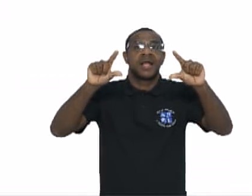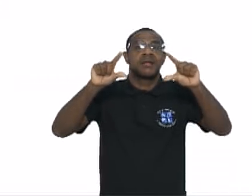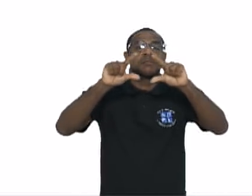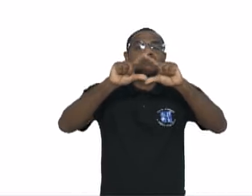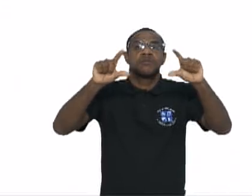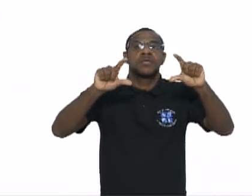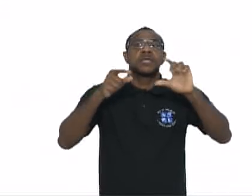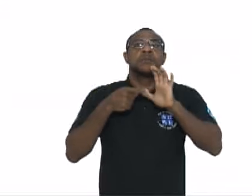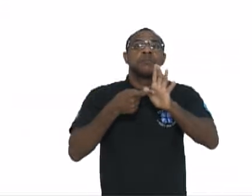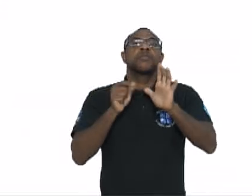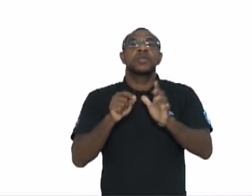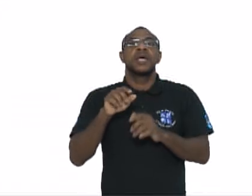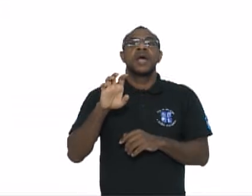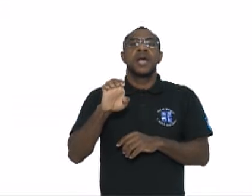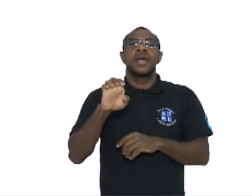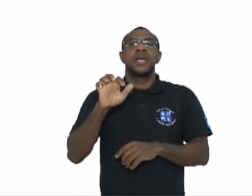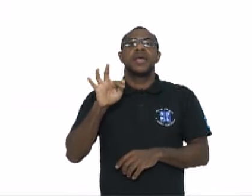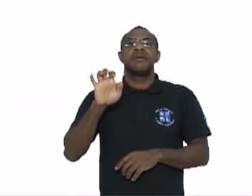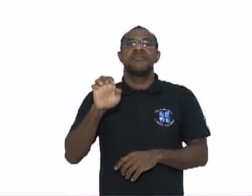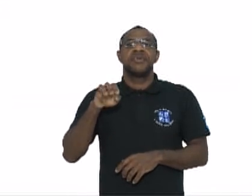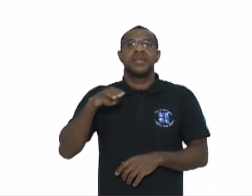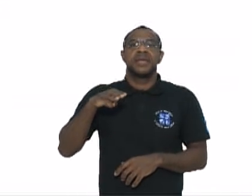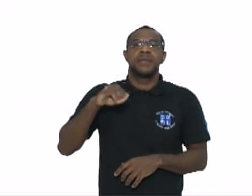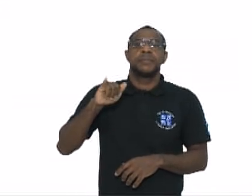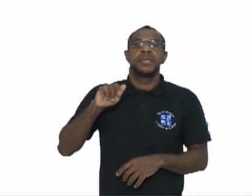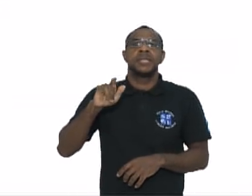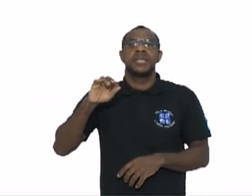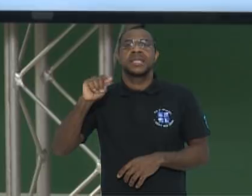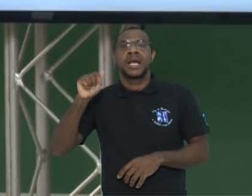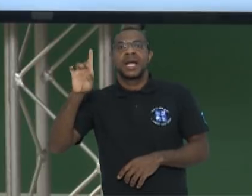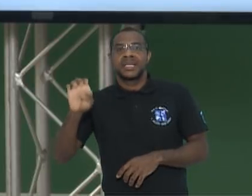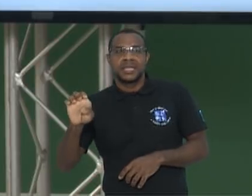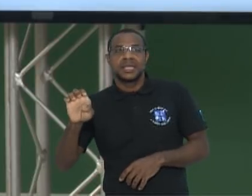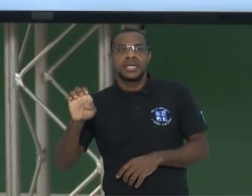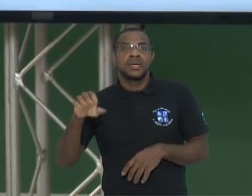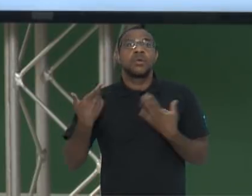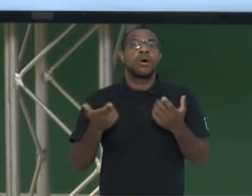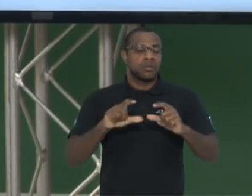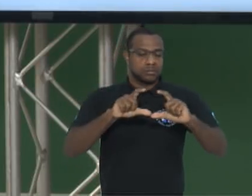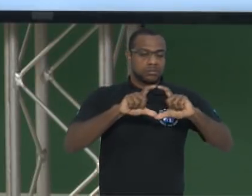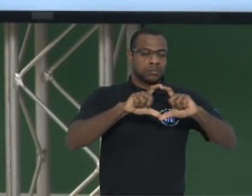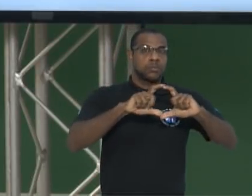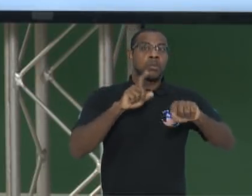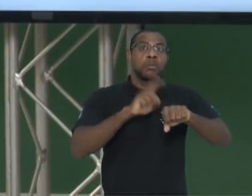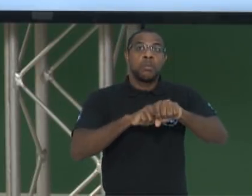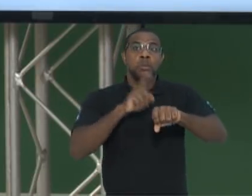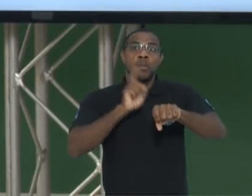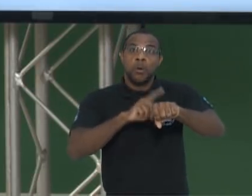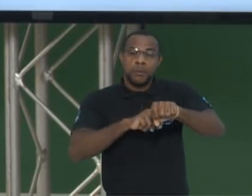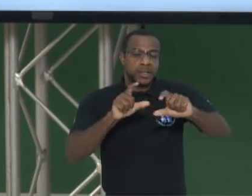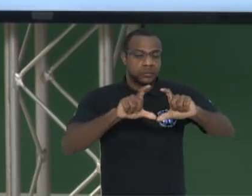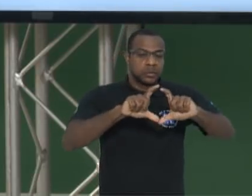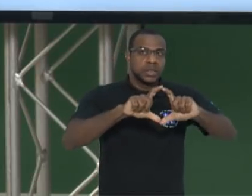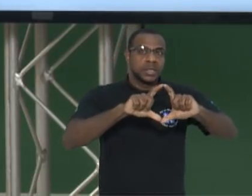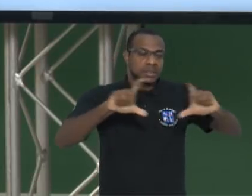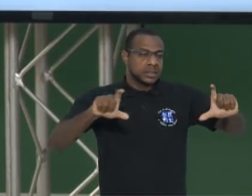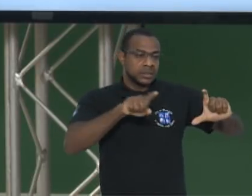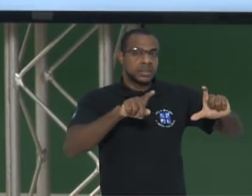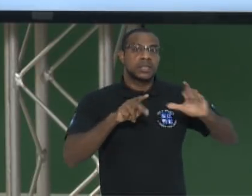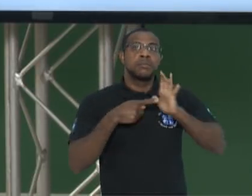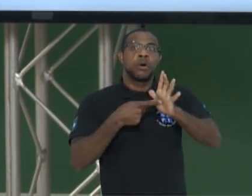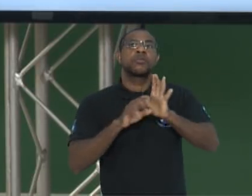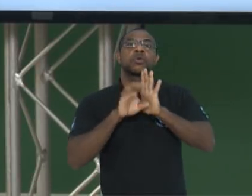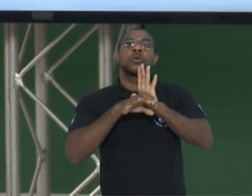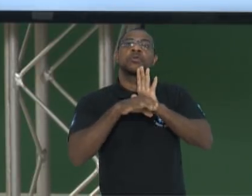efemeridade? Então, vocês vão ter que localizar ali em que momento desse fragmento do texto vocês consideram, aqui está o conceito de